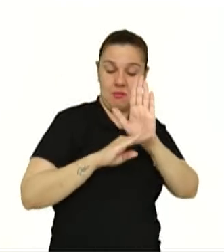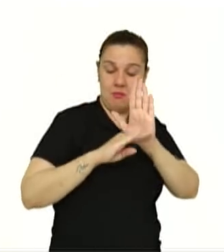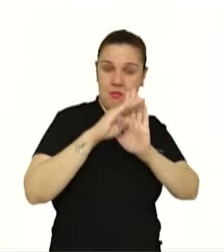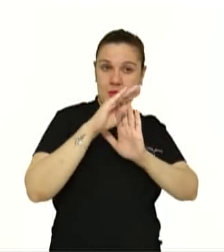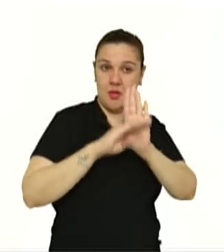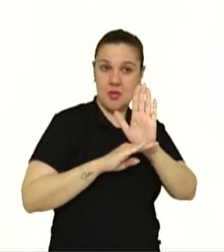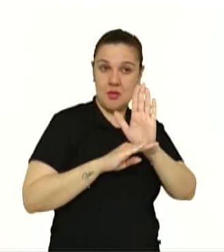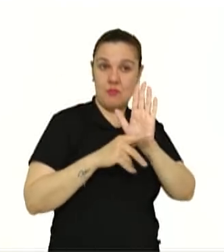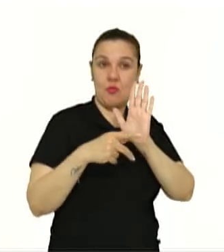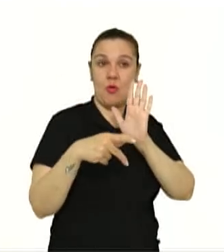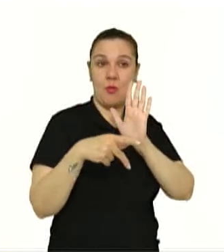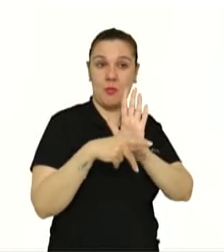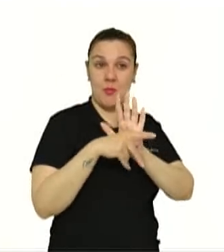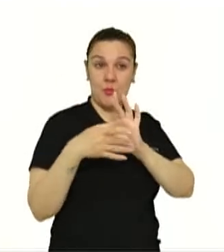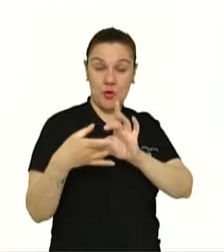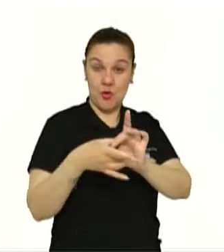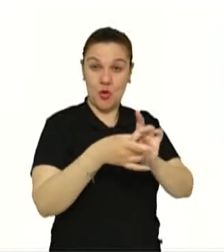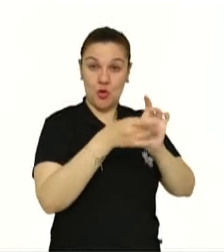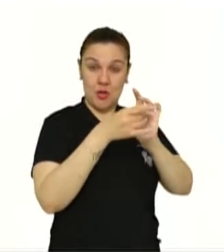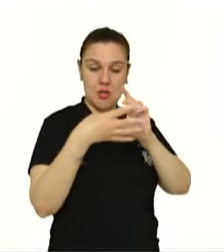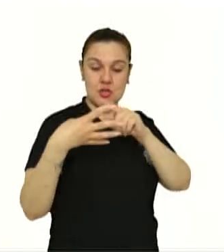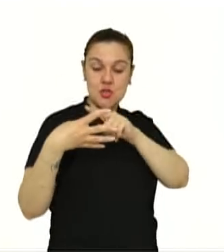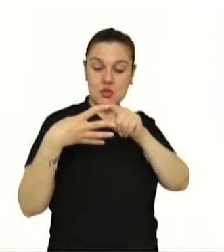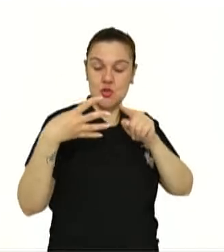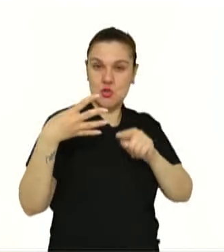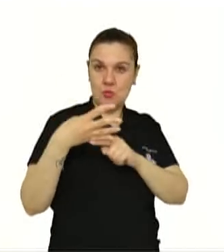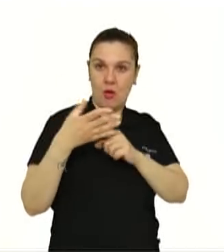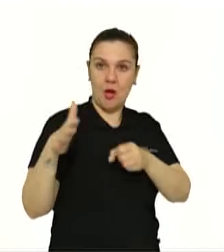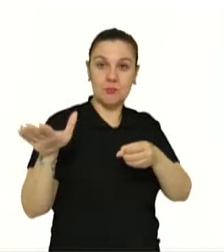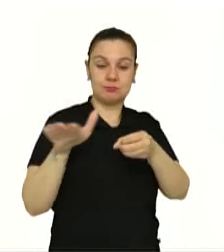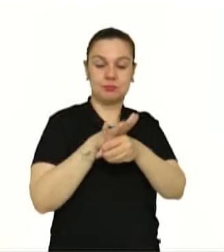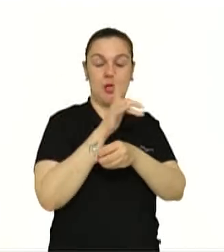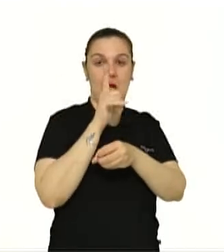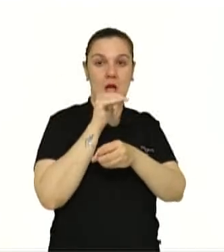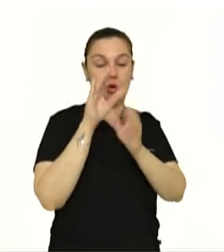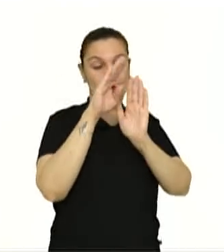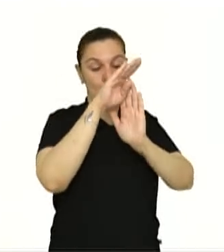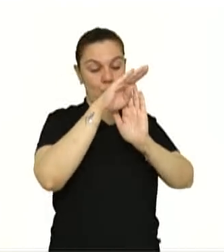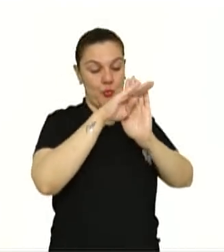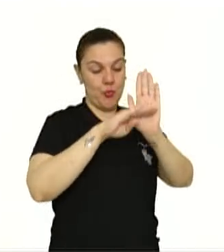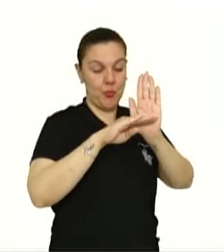no nosso sistema integrado das 4 barragens de